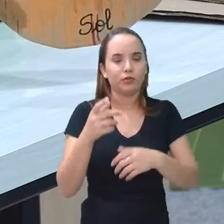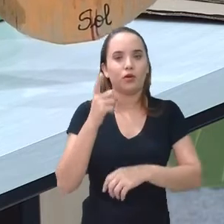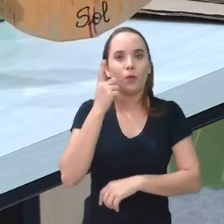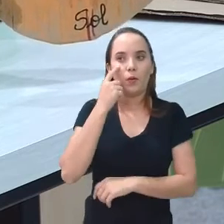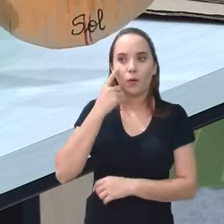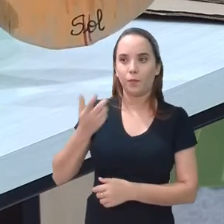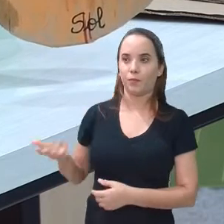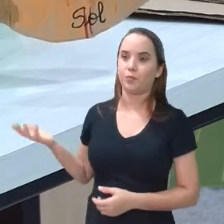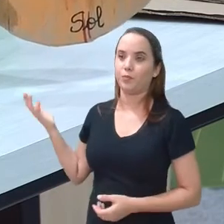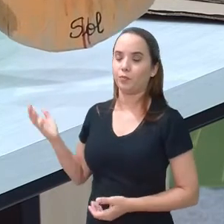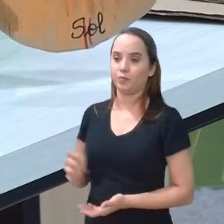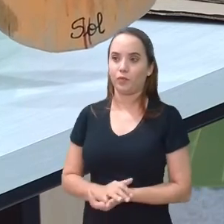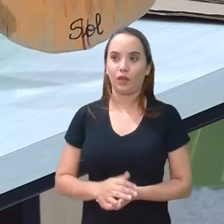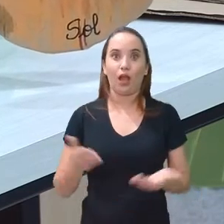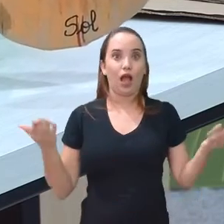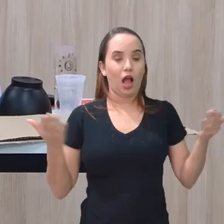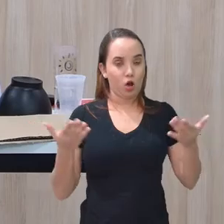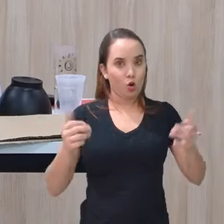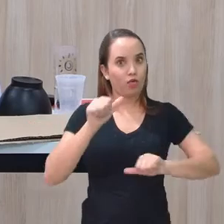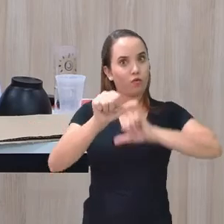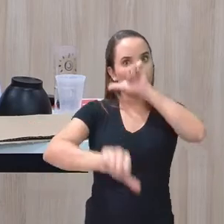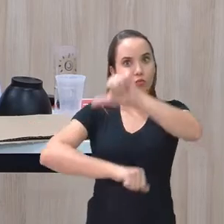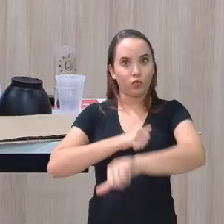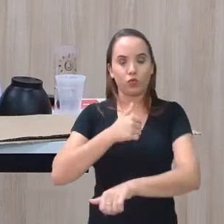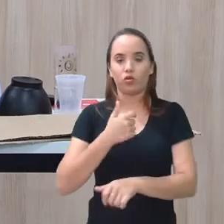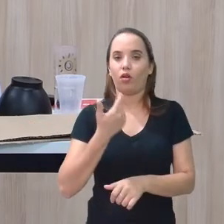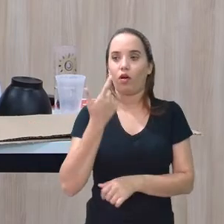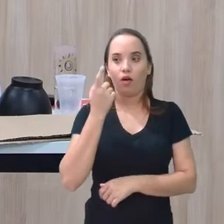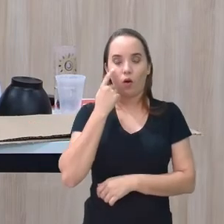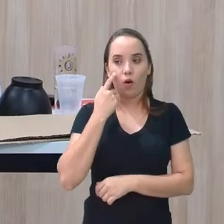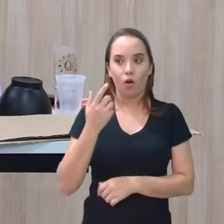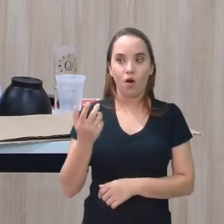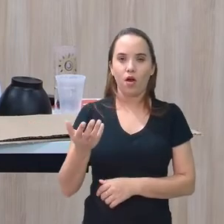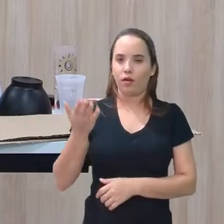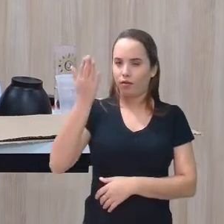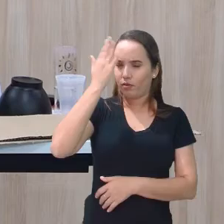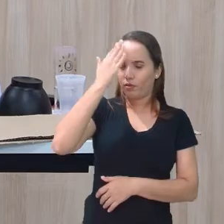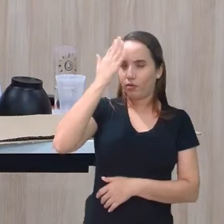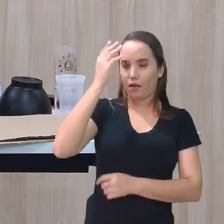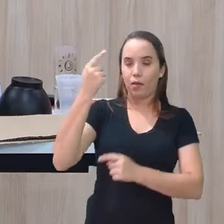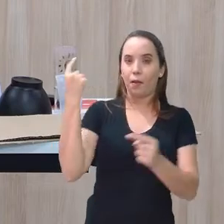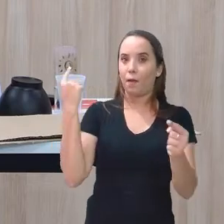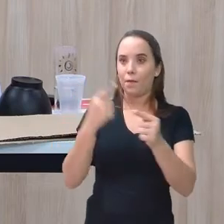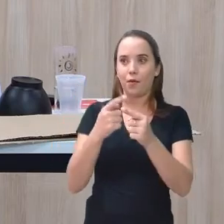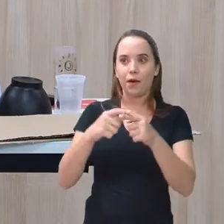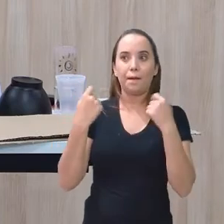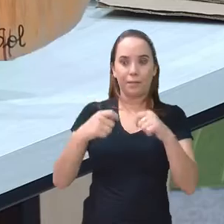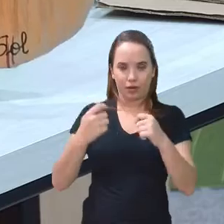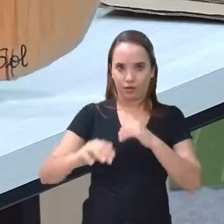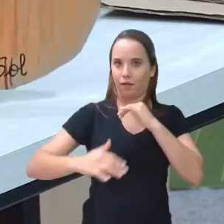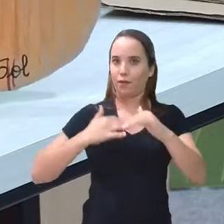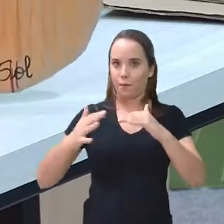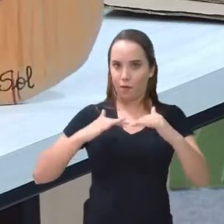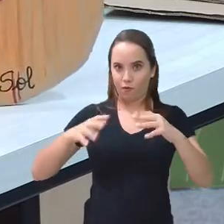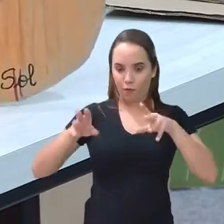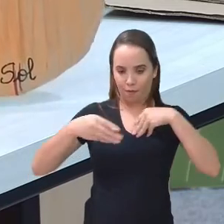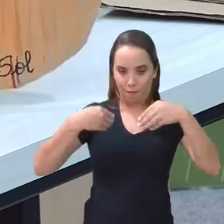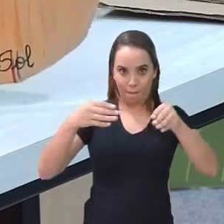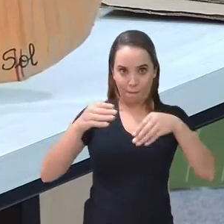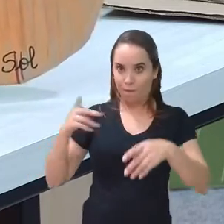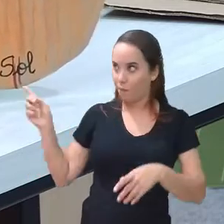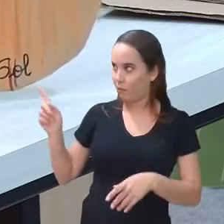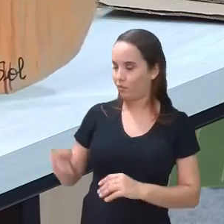lua. Agora nós vamos fazer o outro. Veja por que é importante ser flexível.